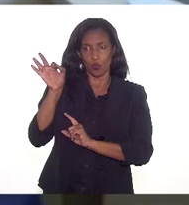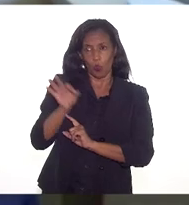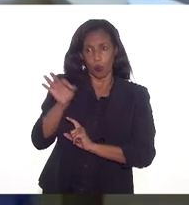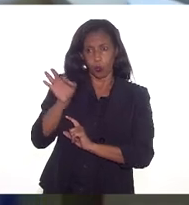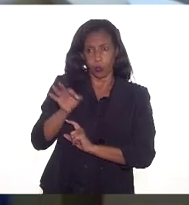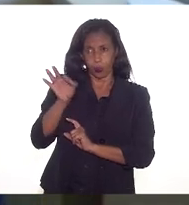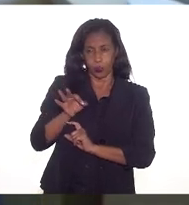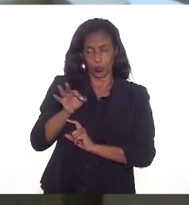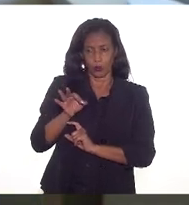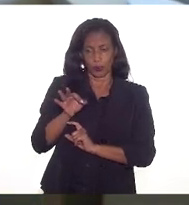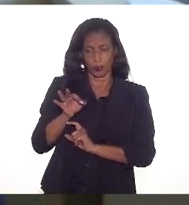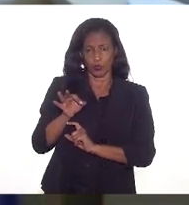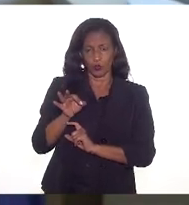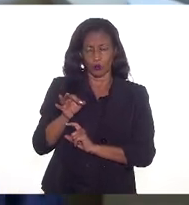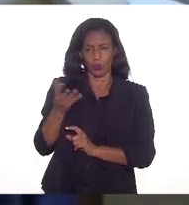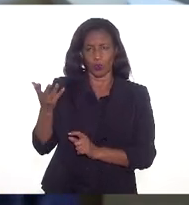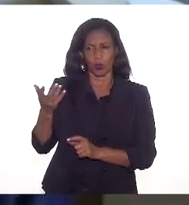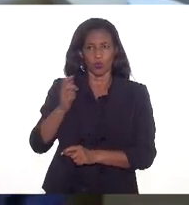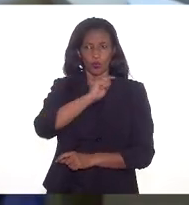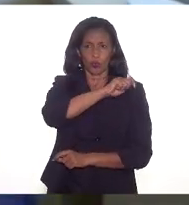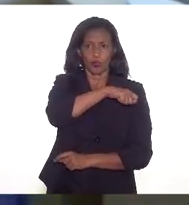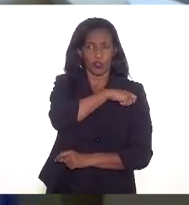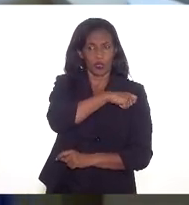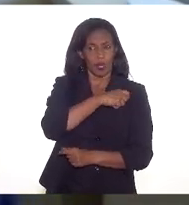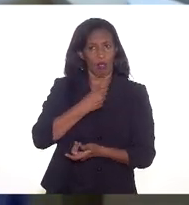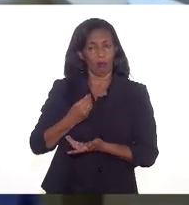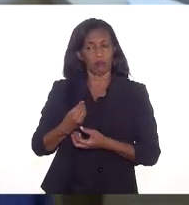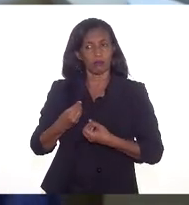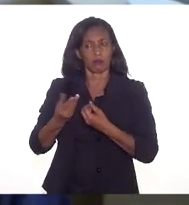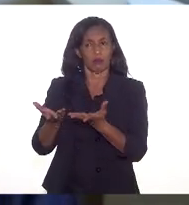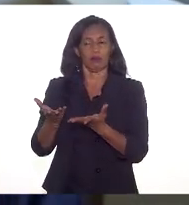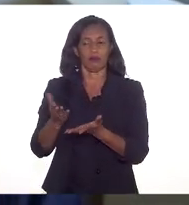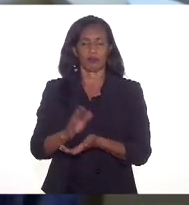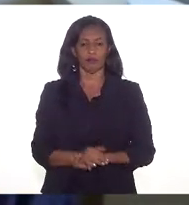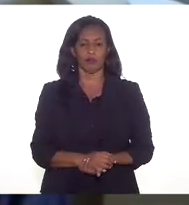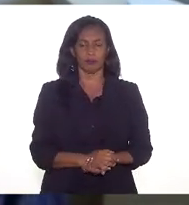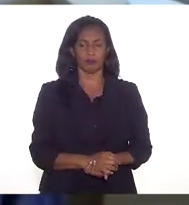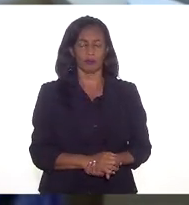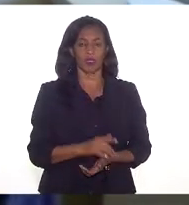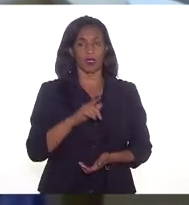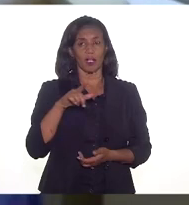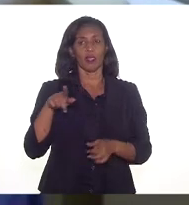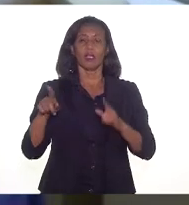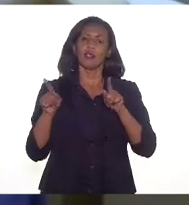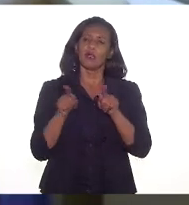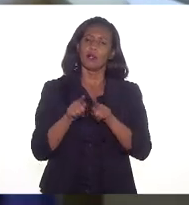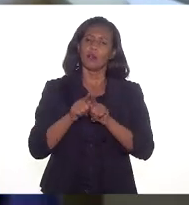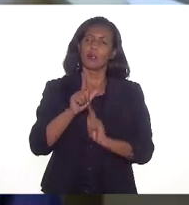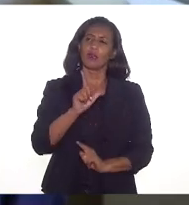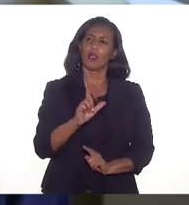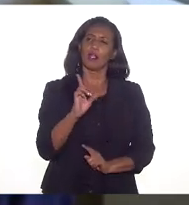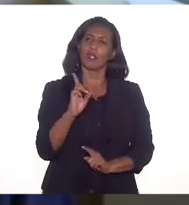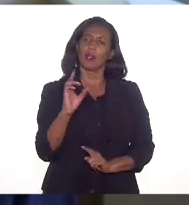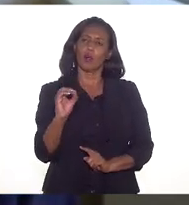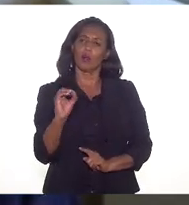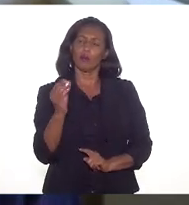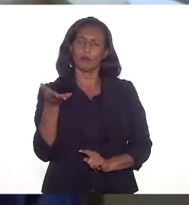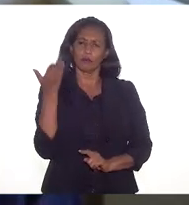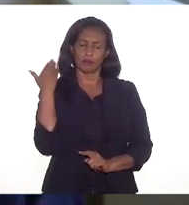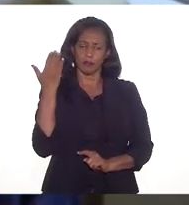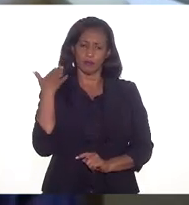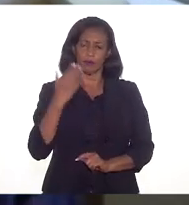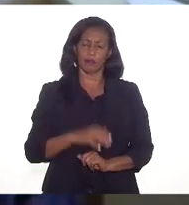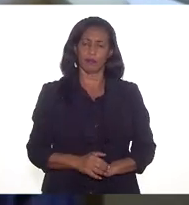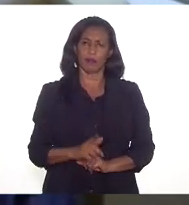percentuais dos incentivos fiscais concedidos. E na LDO passada,